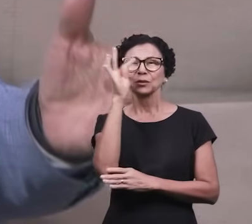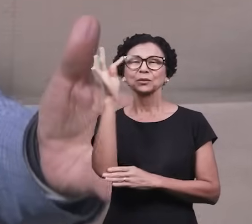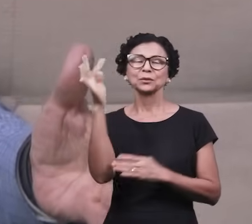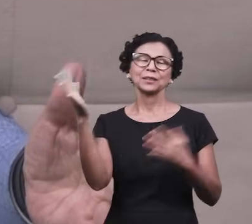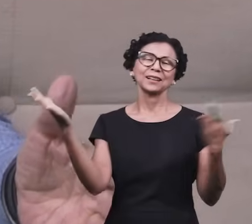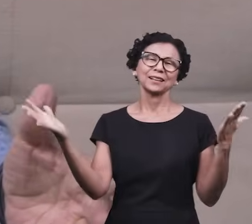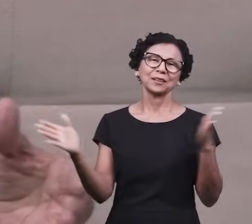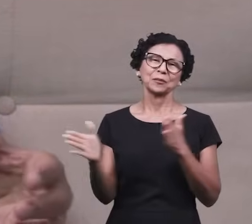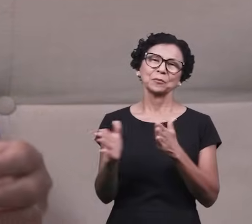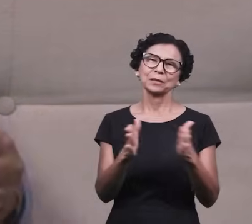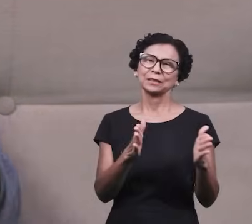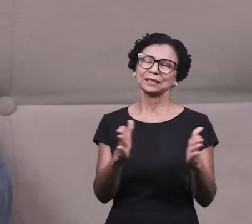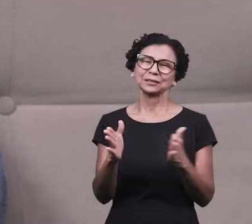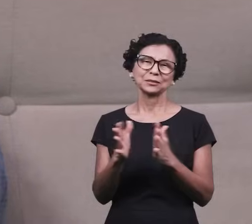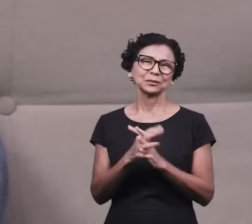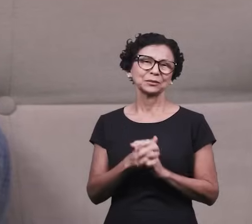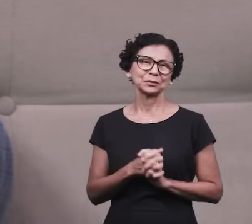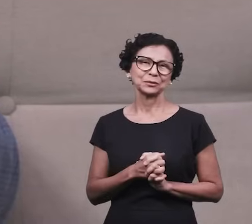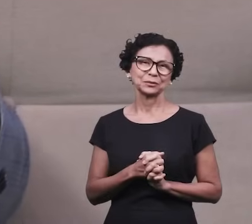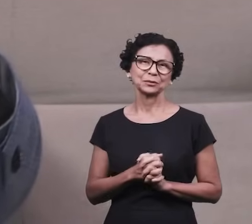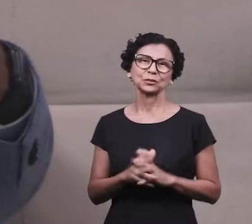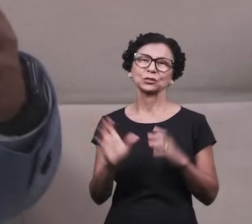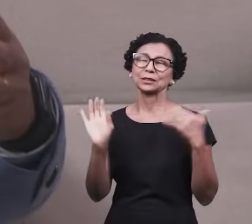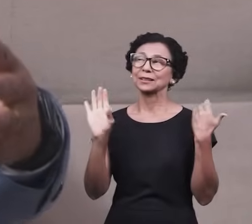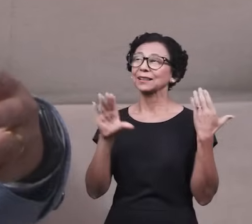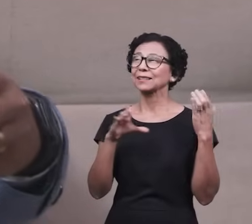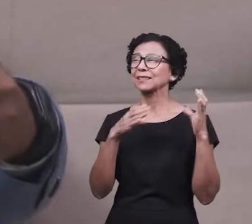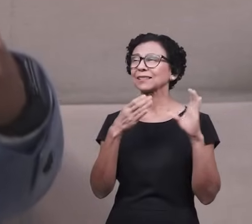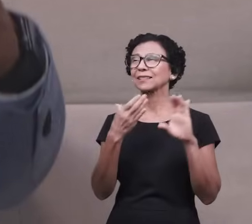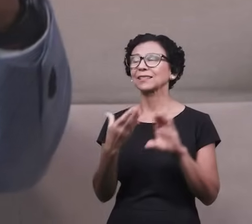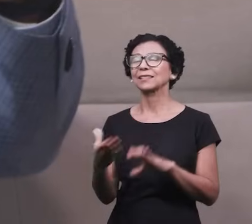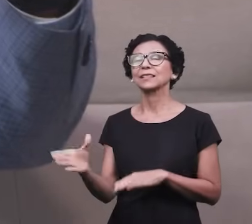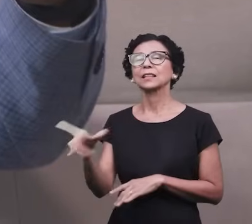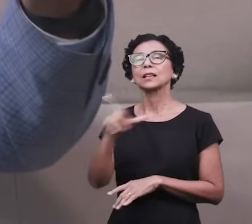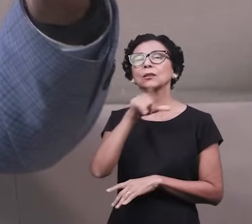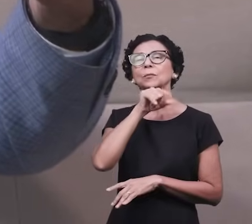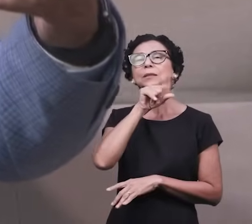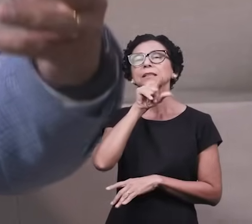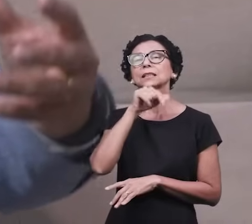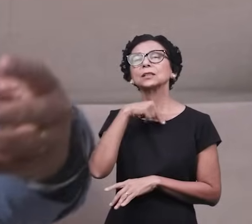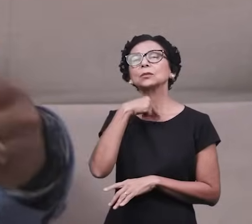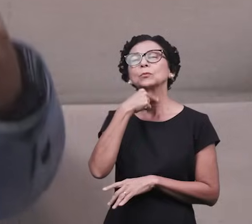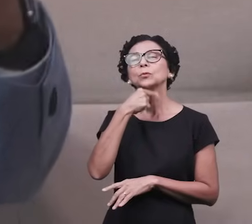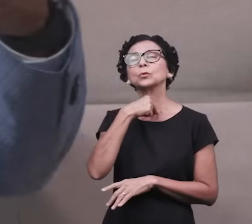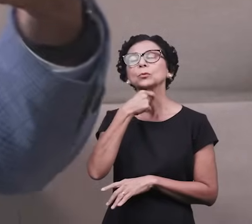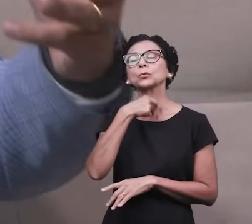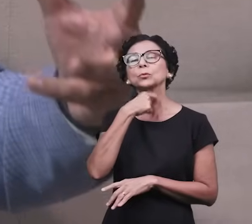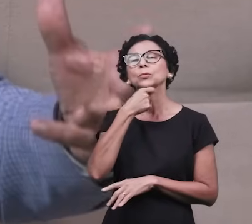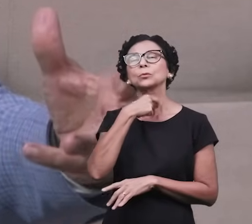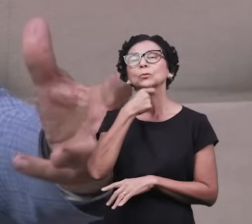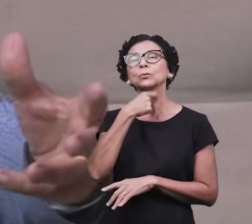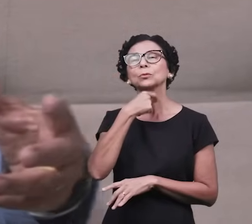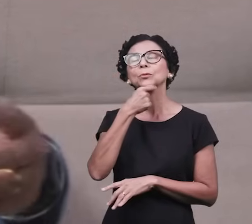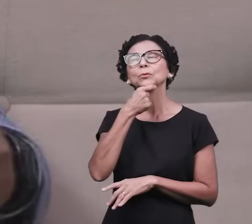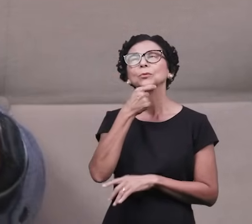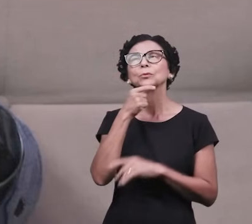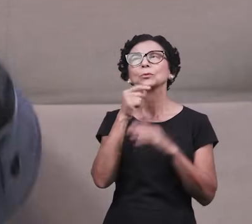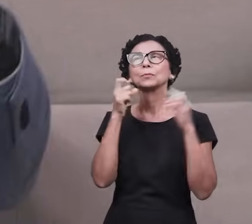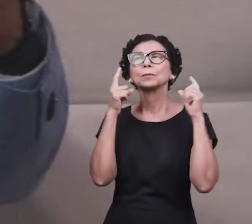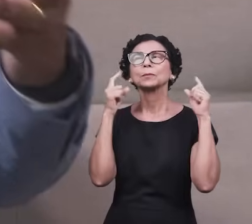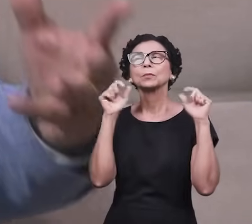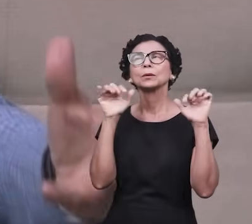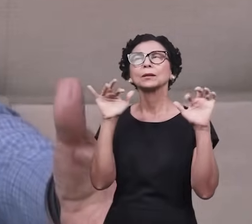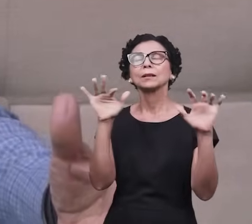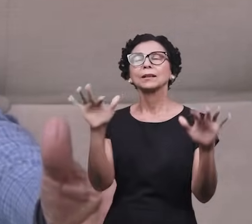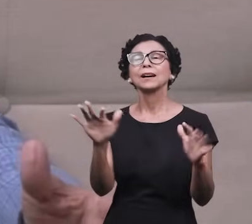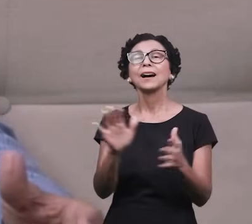tempo da primavera. O tempo de cantar chega, a voz da rola, é o canto da rola, a voz